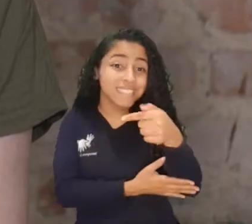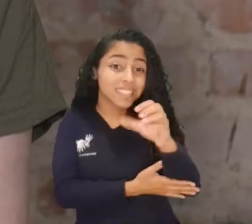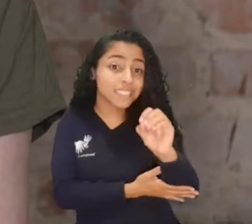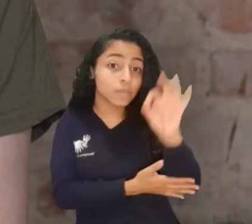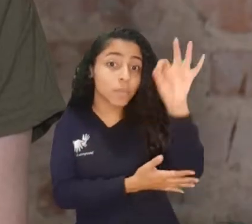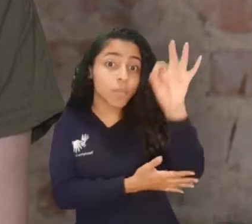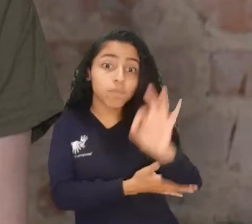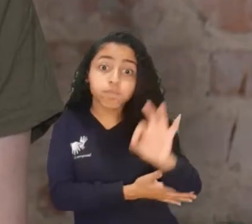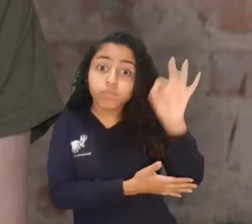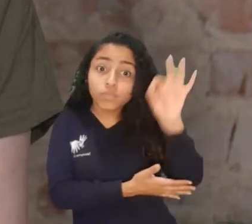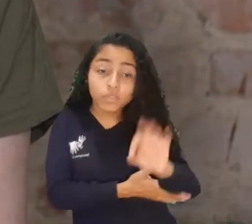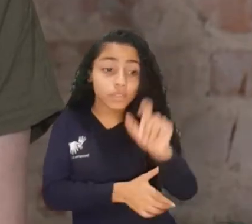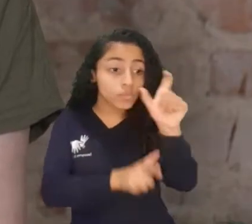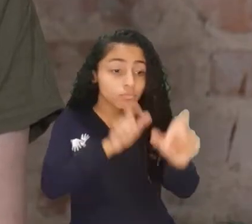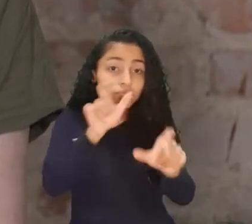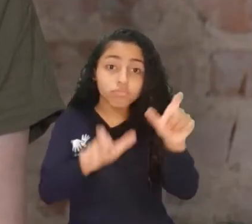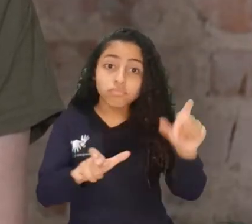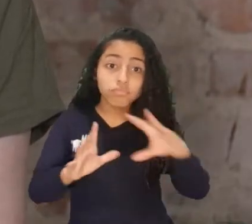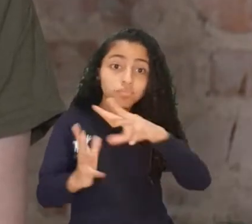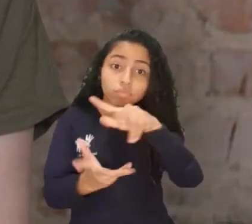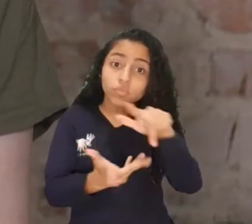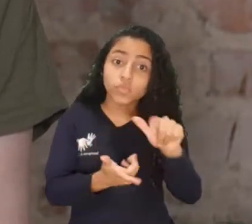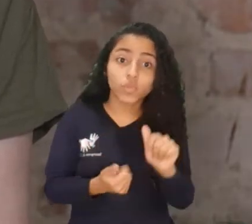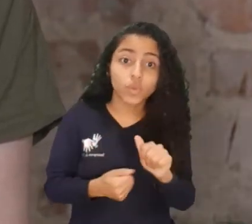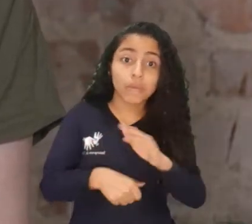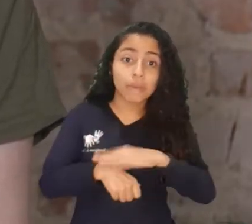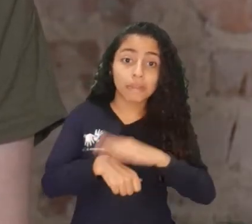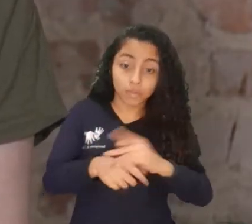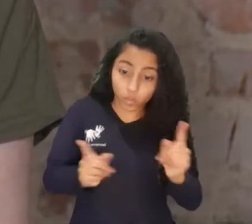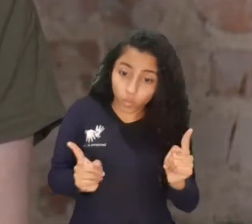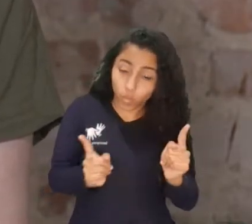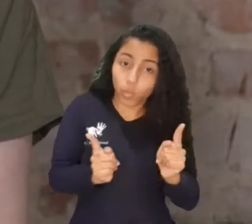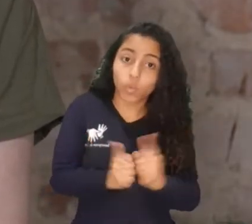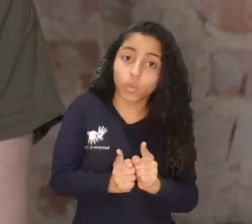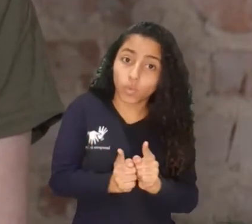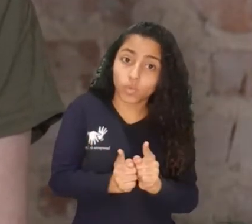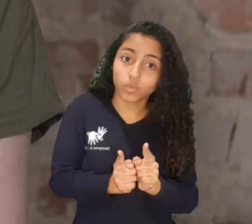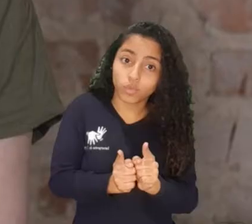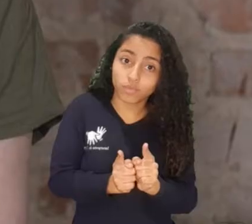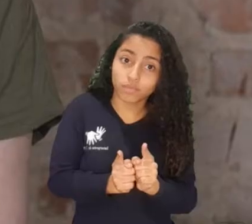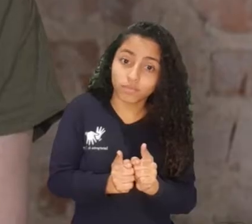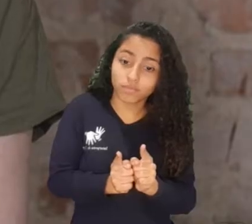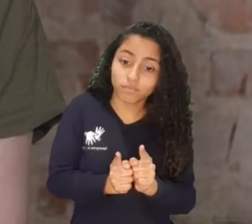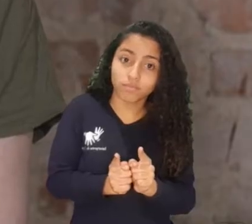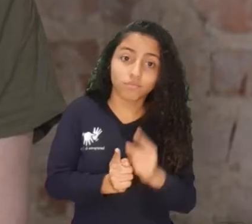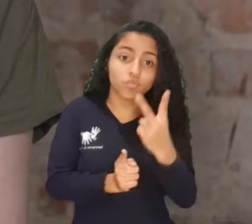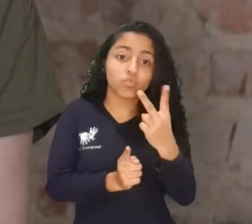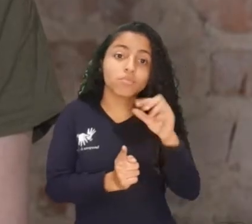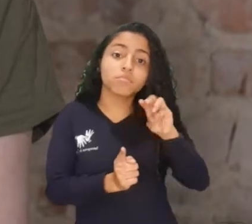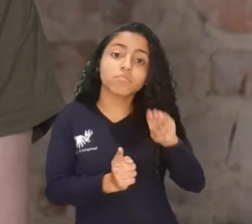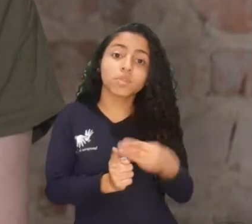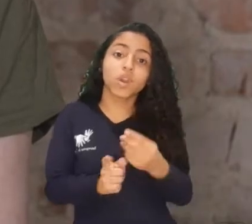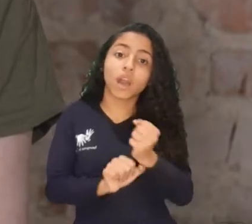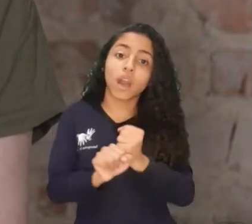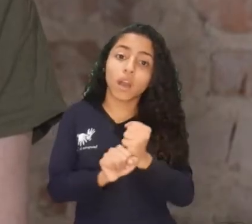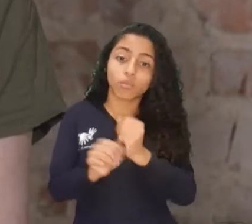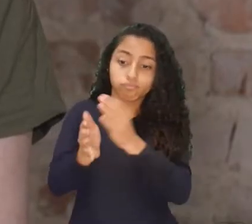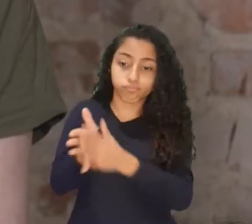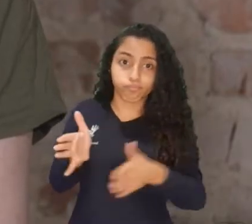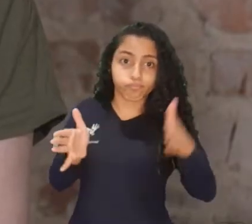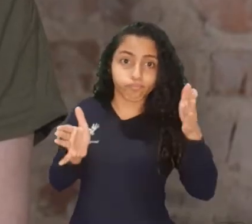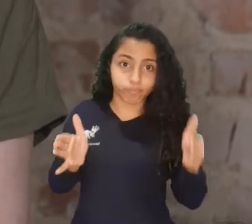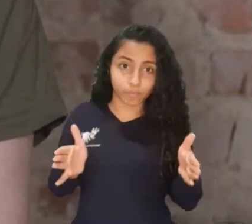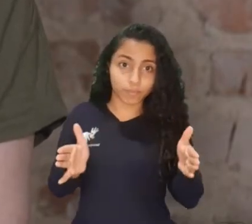em um espaço de tempo relativamente curto, da ordem de até 2 milhões de anos, esses eventos de extinção em